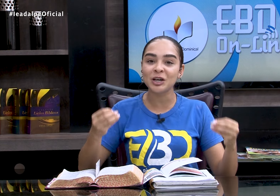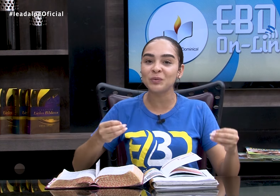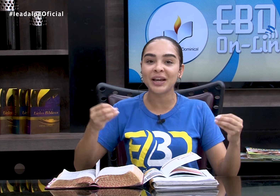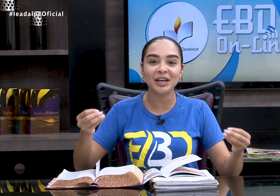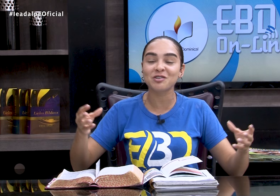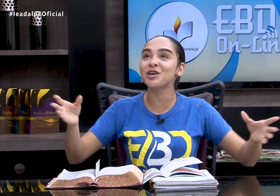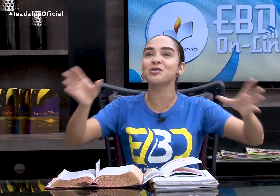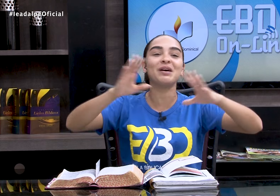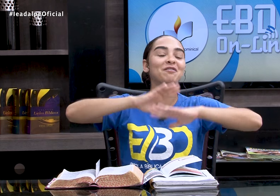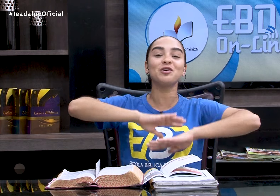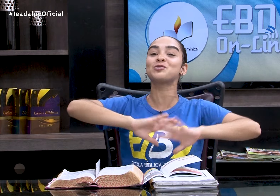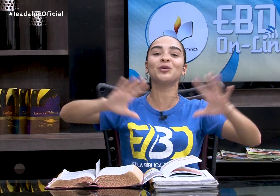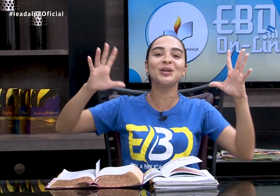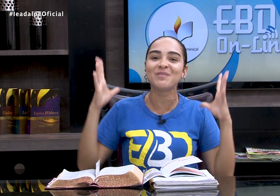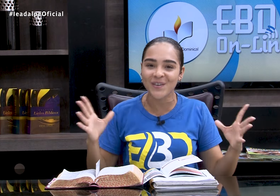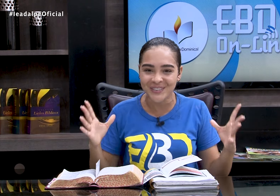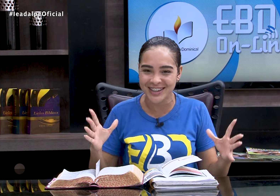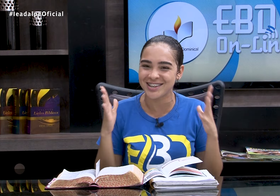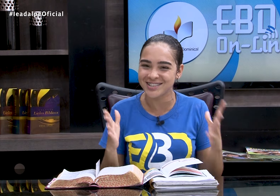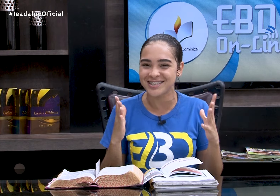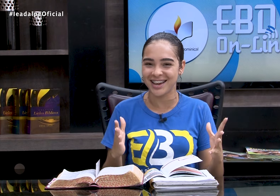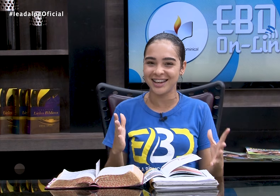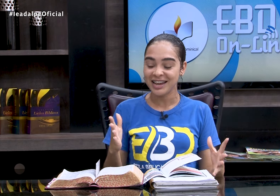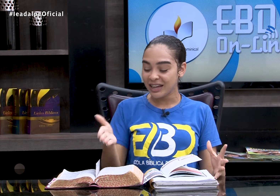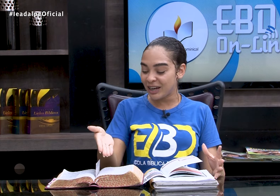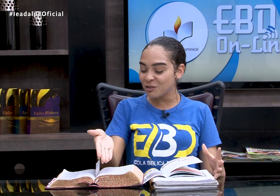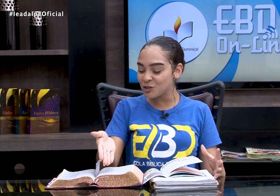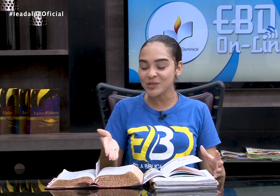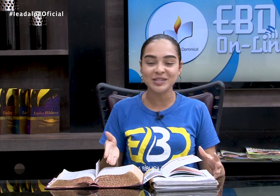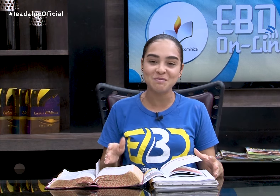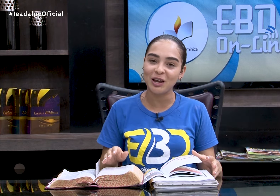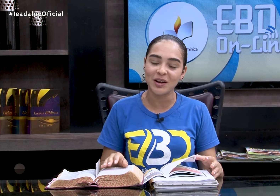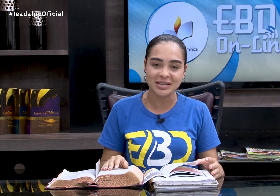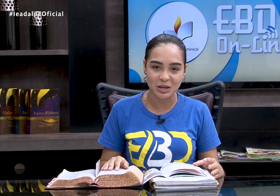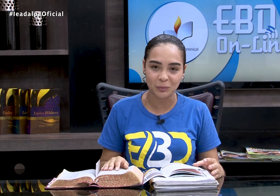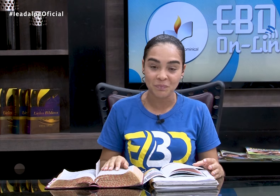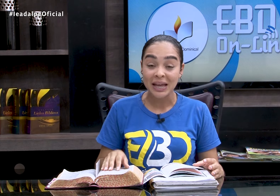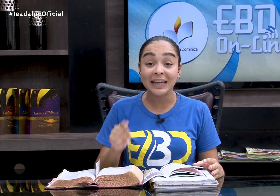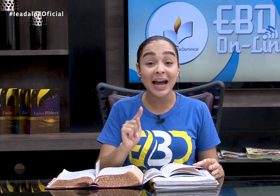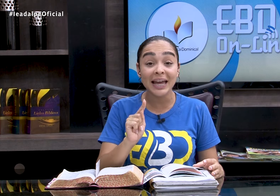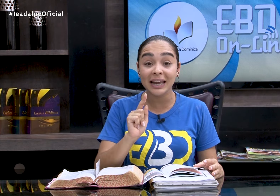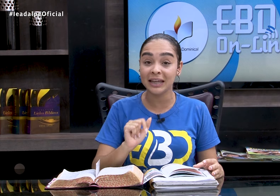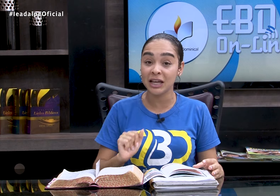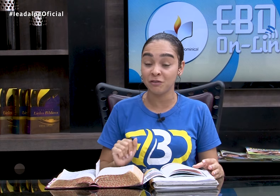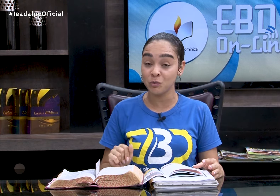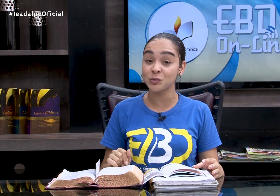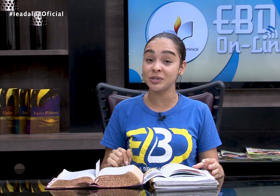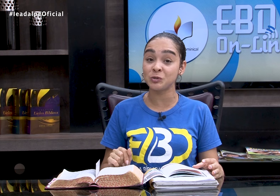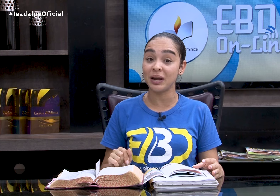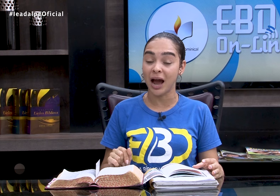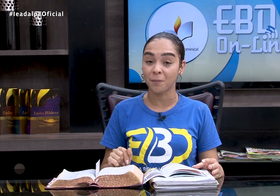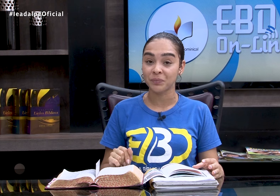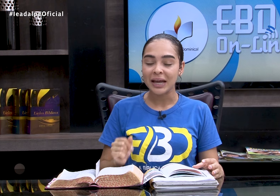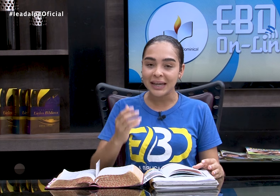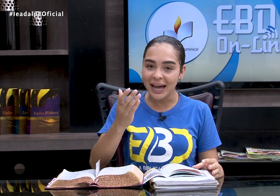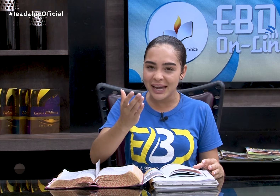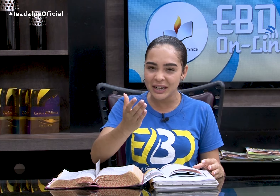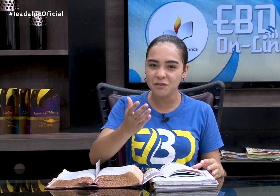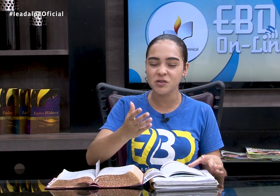tão Santo incrível cheiroso maravilhoso tudo de bom que Jesus é que ele nos trouxe esse Melhor exemplo e é a ele que devemos nos espelhar